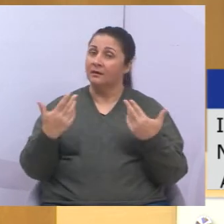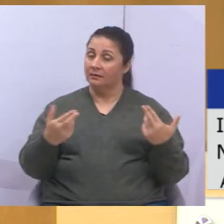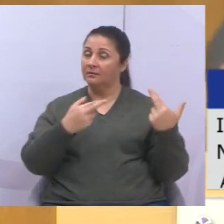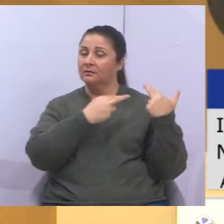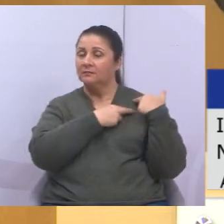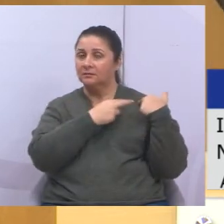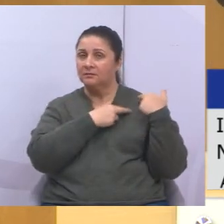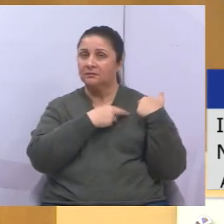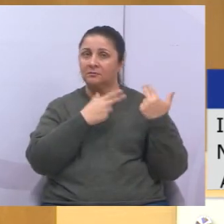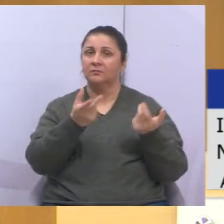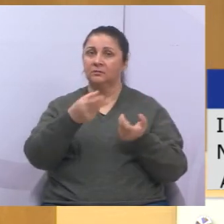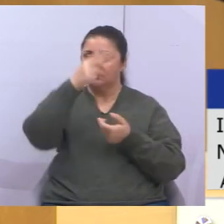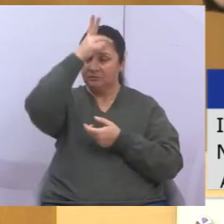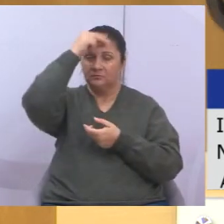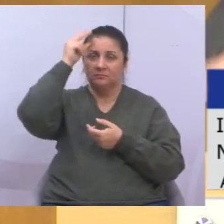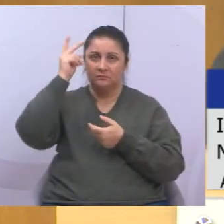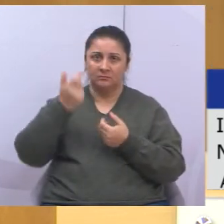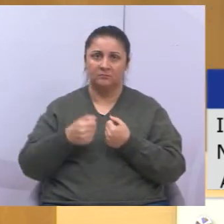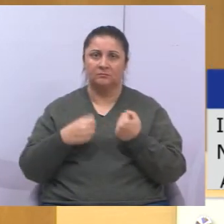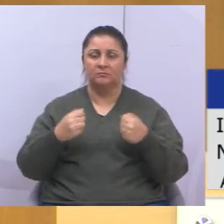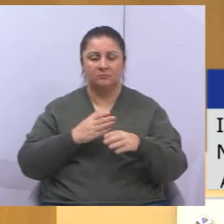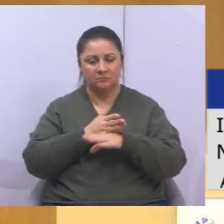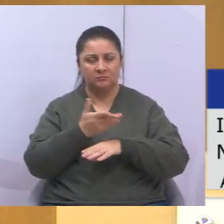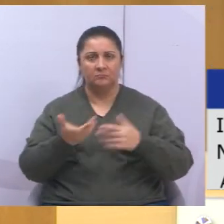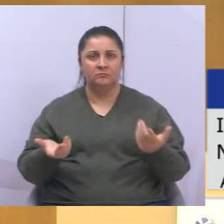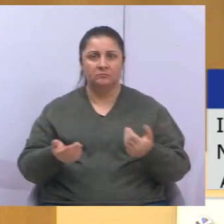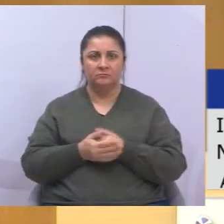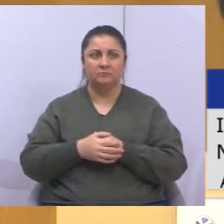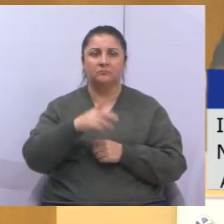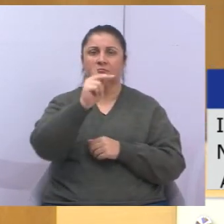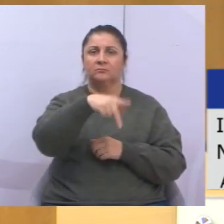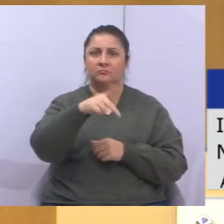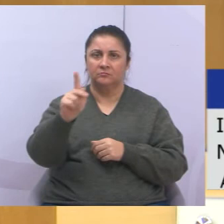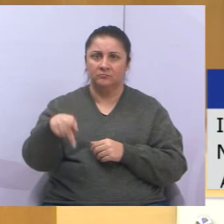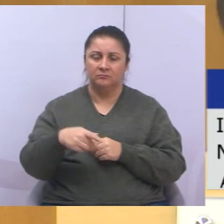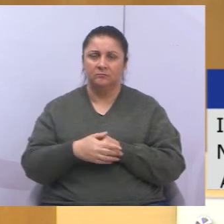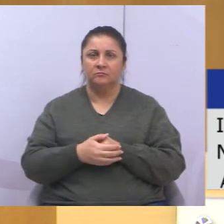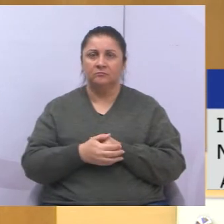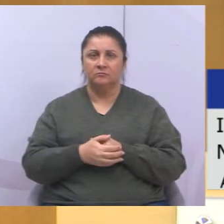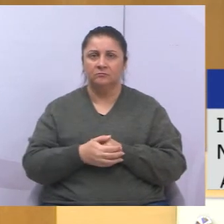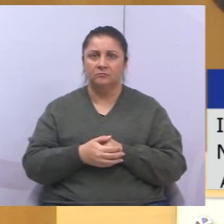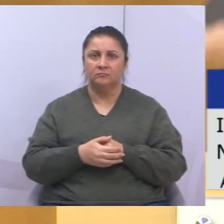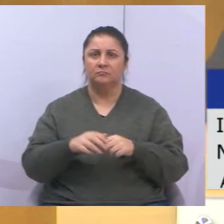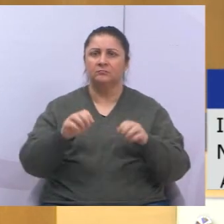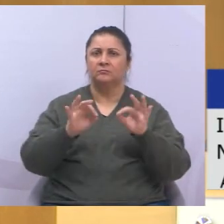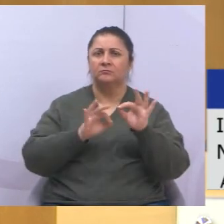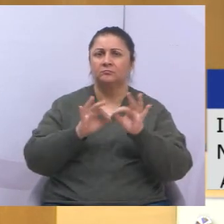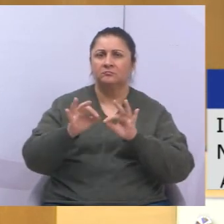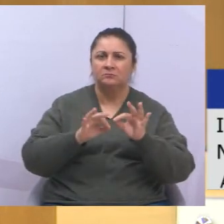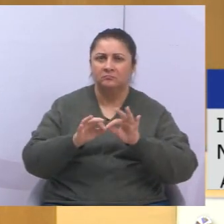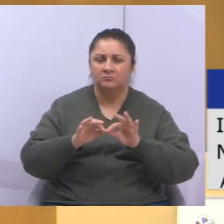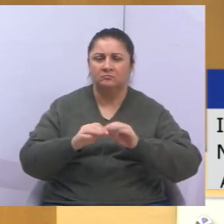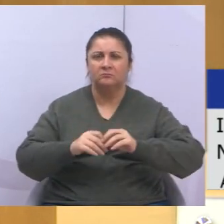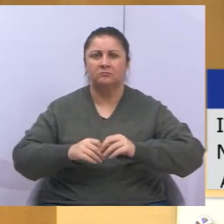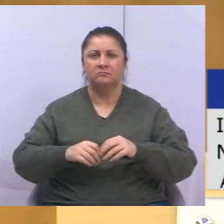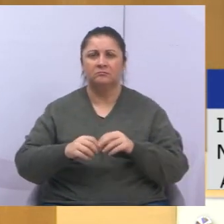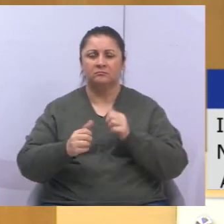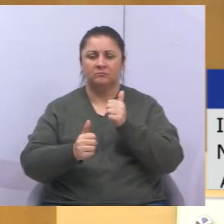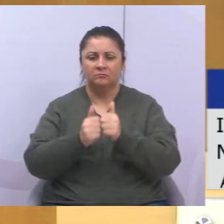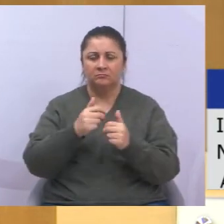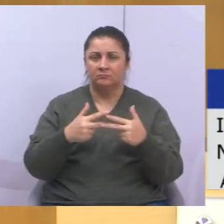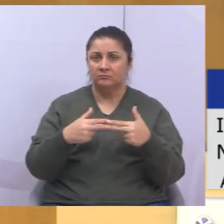público. Aí que o poder público tem que entrar. Professores, fazer projetos esportivos para aquela